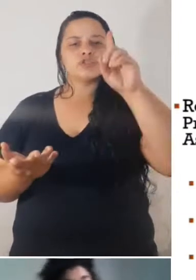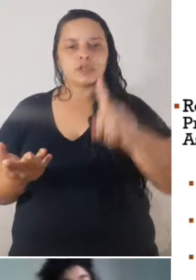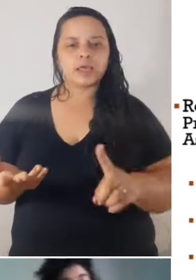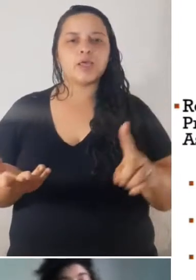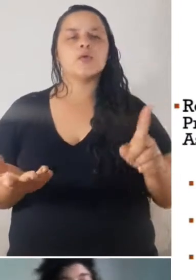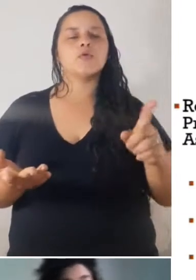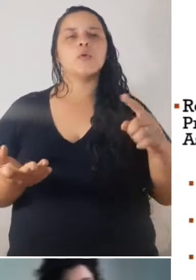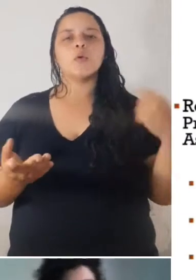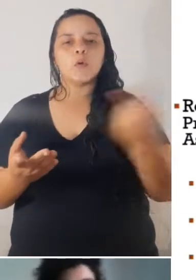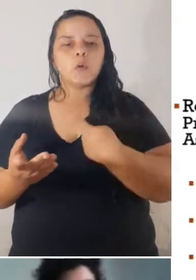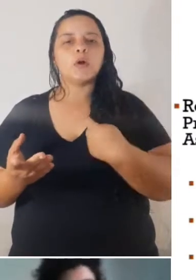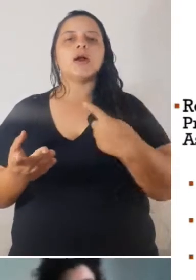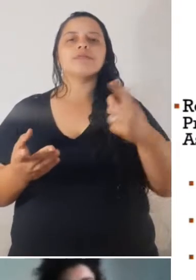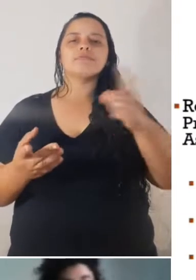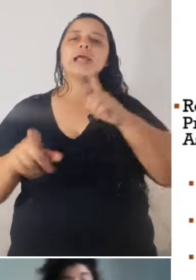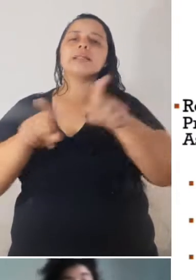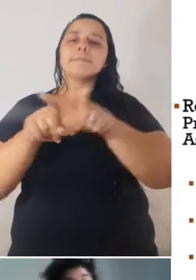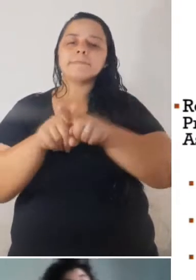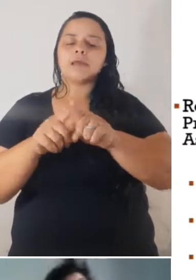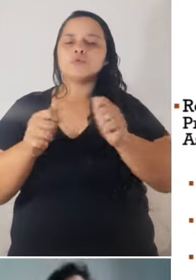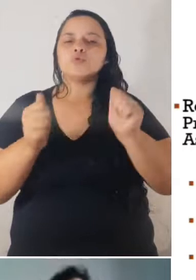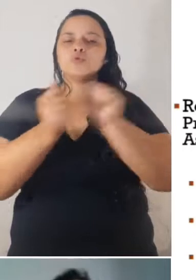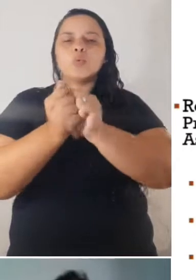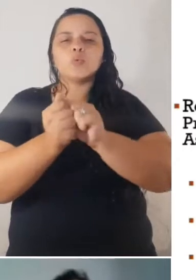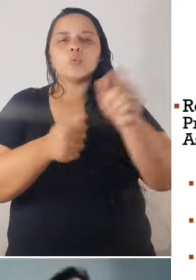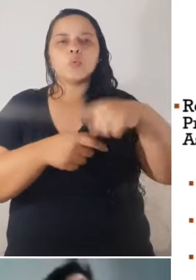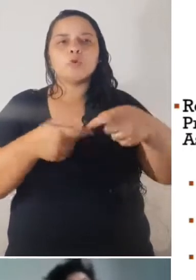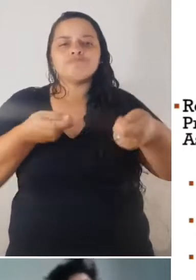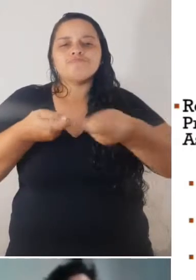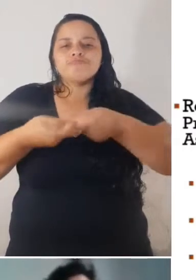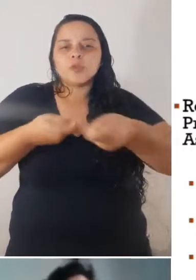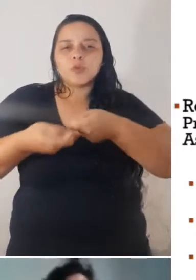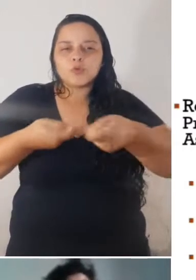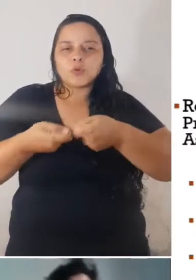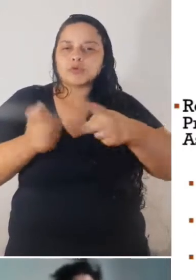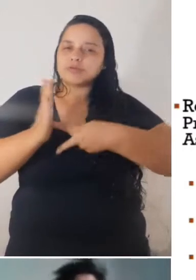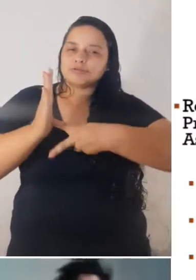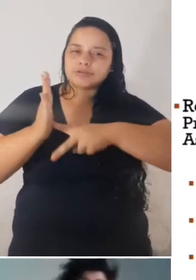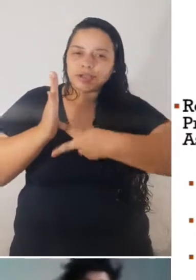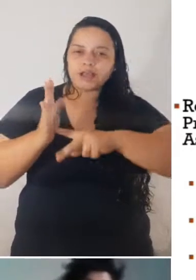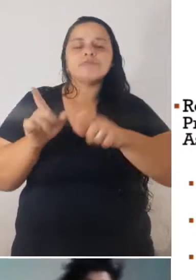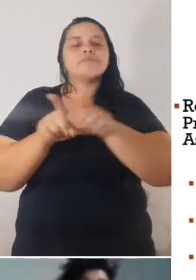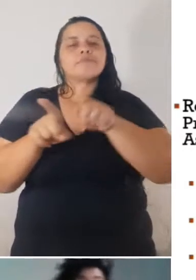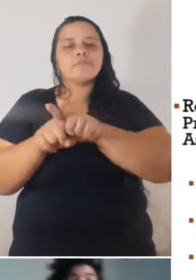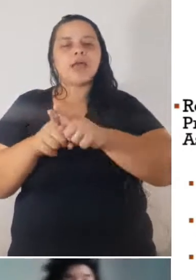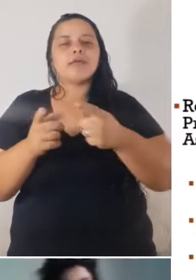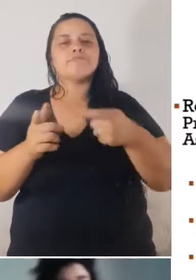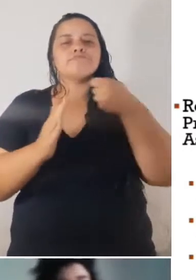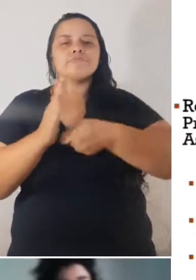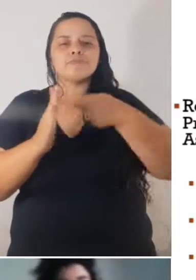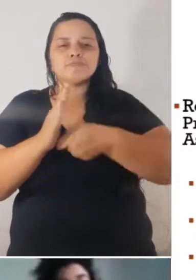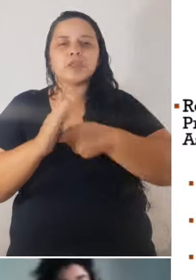que marcam a construção da nossa cidadania vieram também acompanhados de mecanismos de controle dos sindicatos e